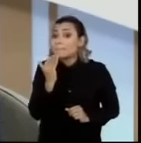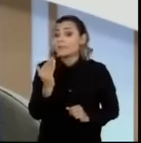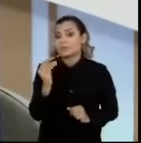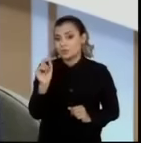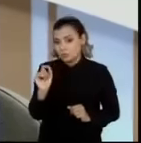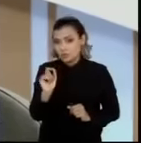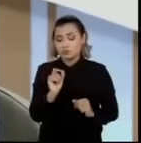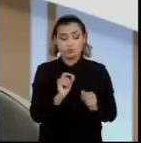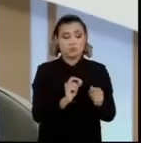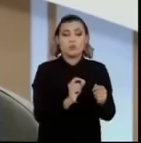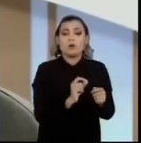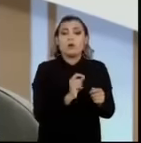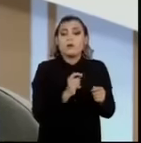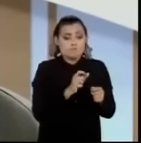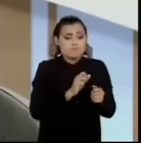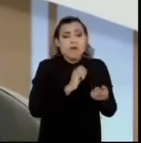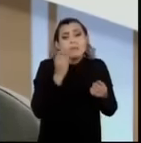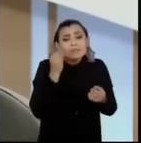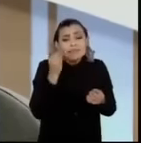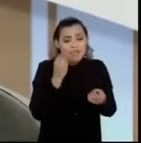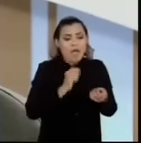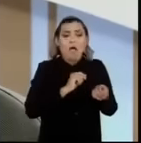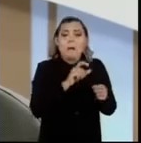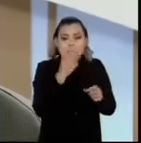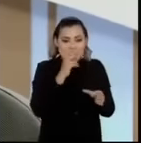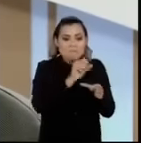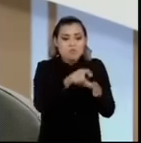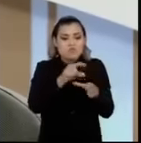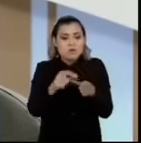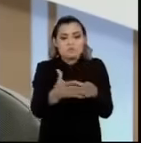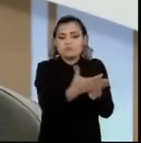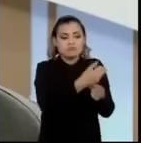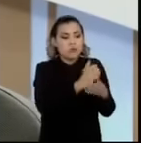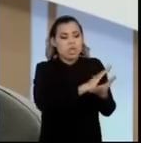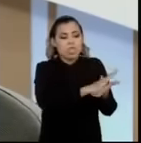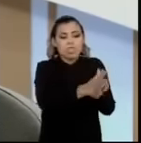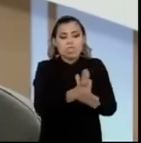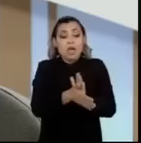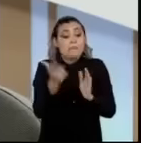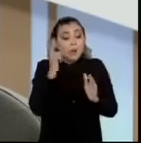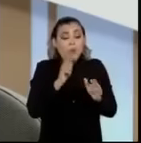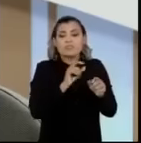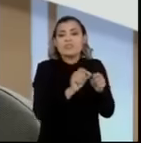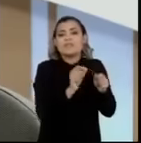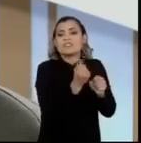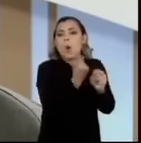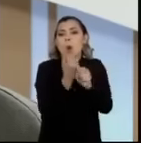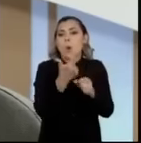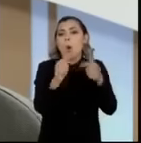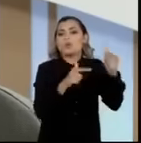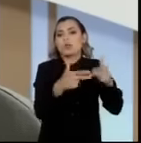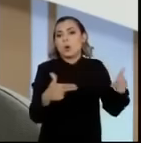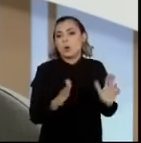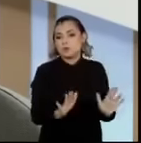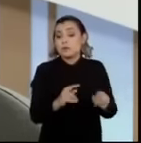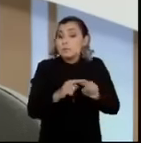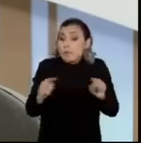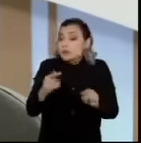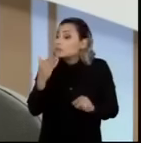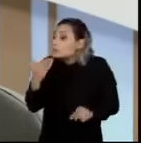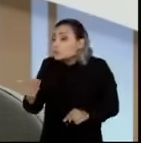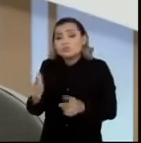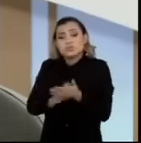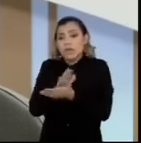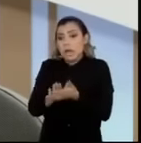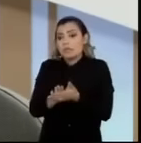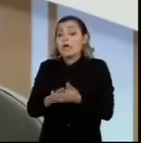de vegetação para a pessoa poder usufruir da sua propriedade e essa autorização para supressão não vem. A pessoa espera 1